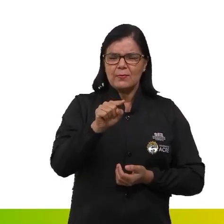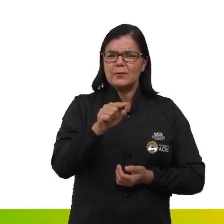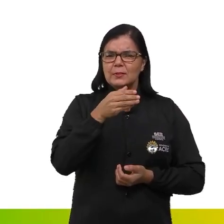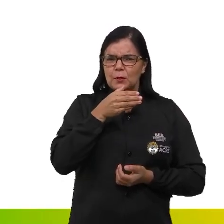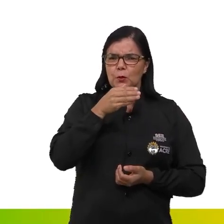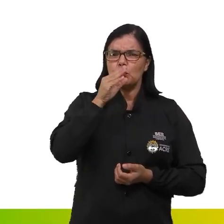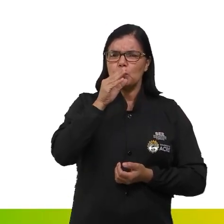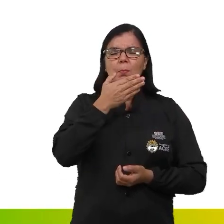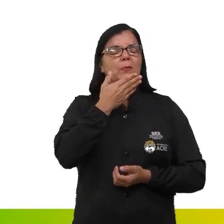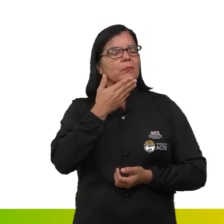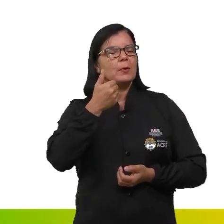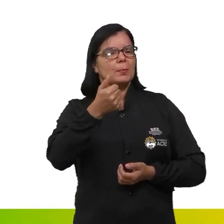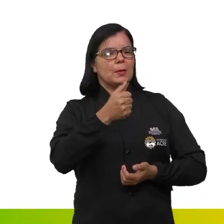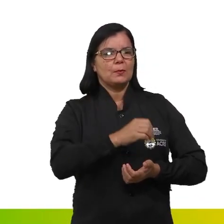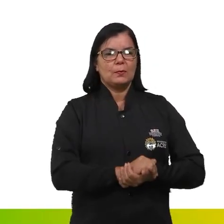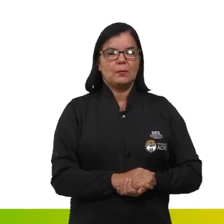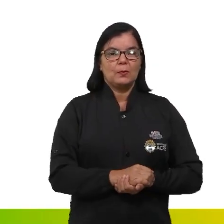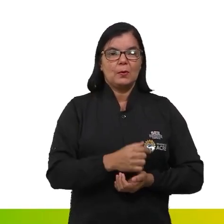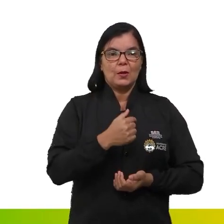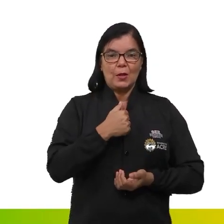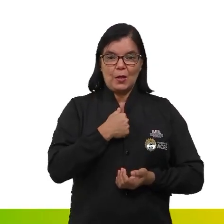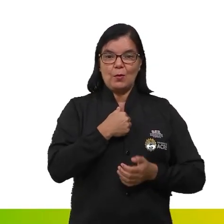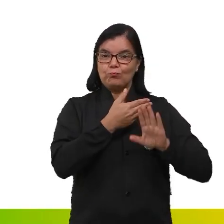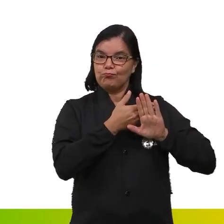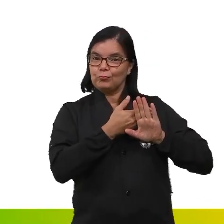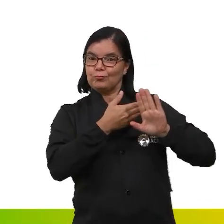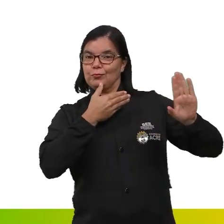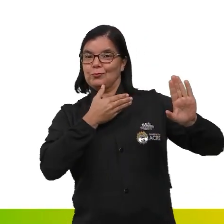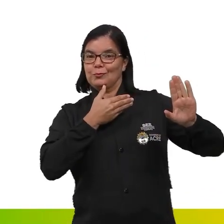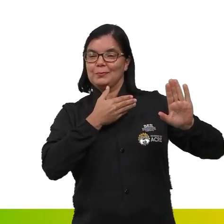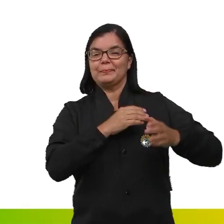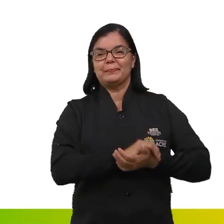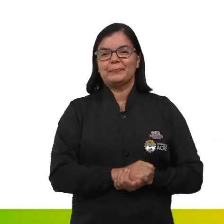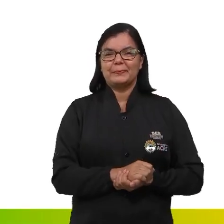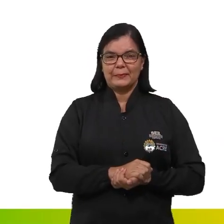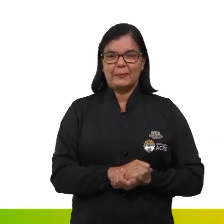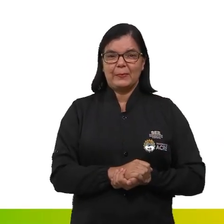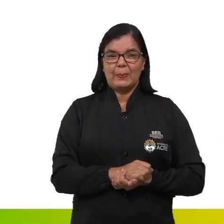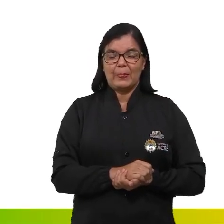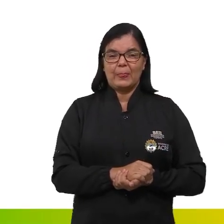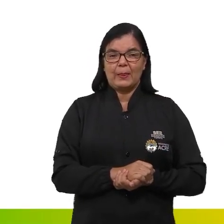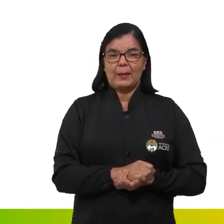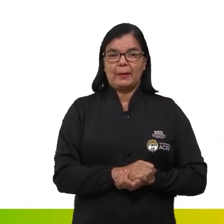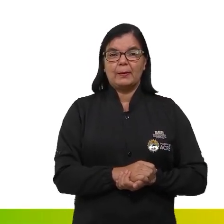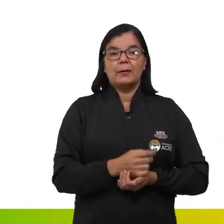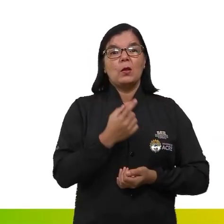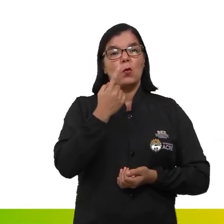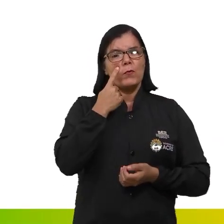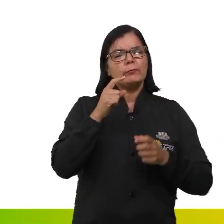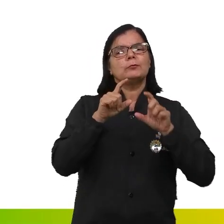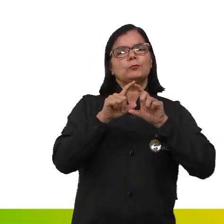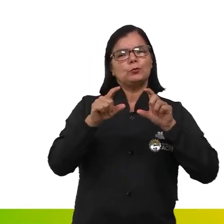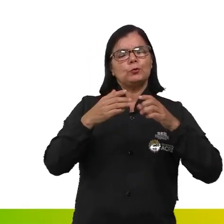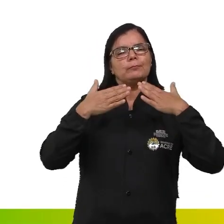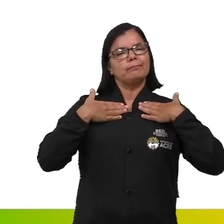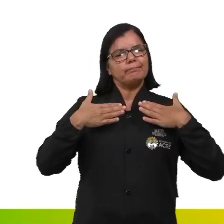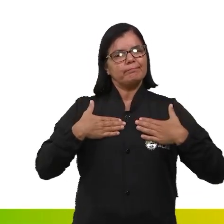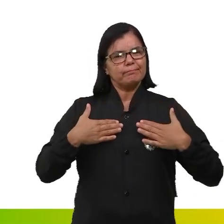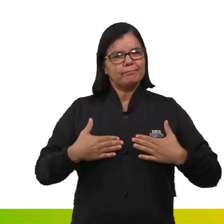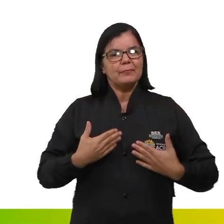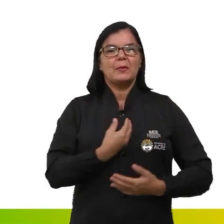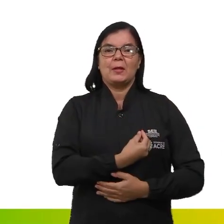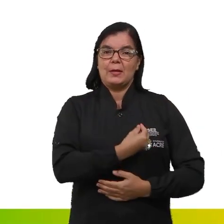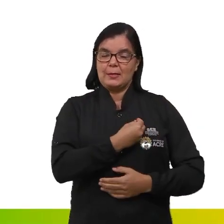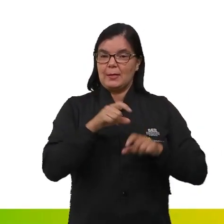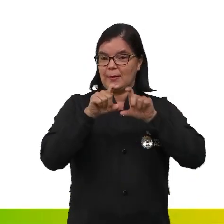toma para ficar melhor? Eu tomo distância. Vamos lá ao comando da questão. O efeito de humor